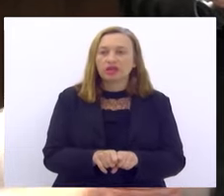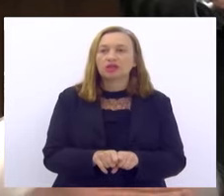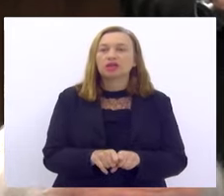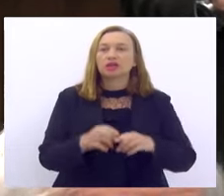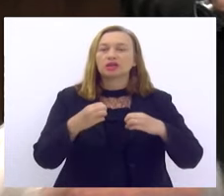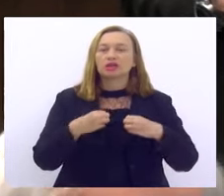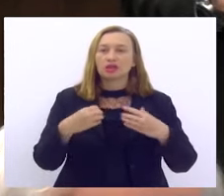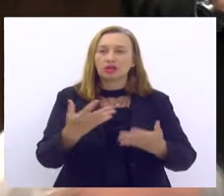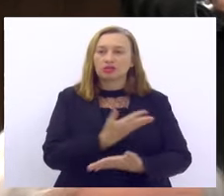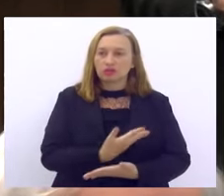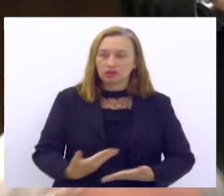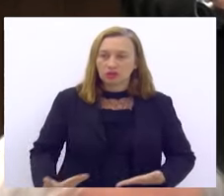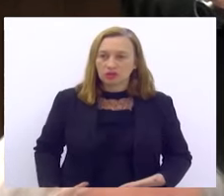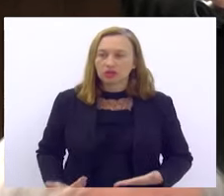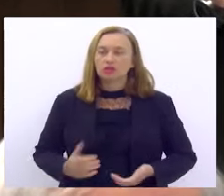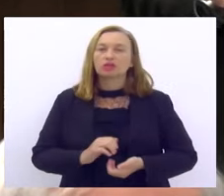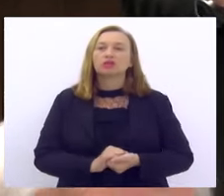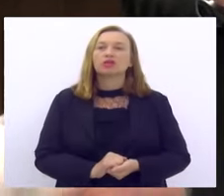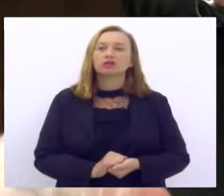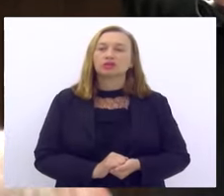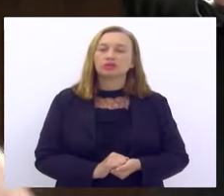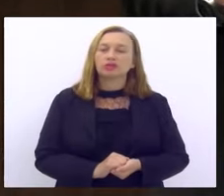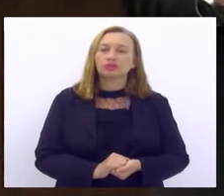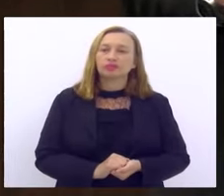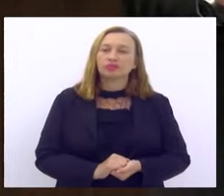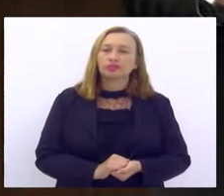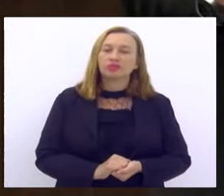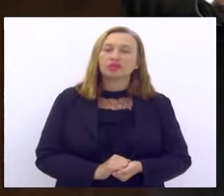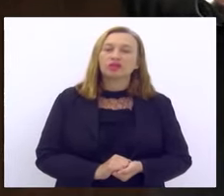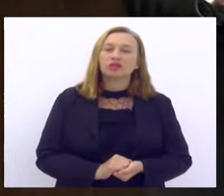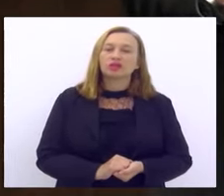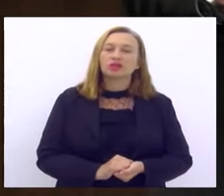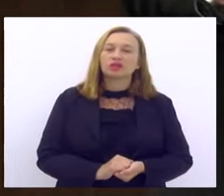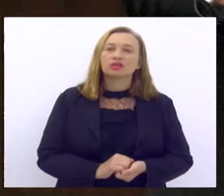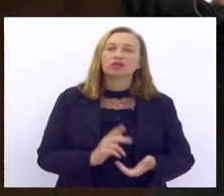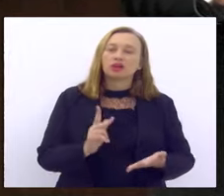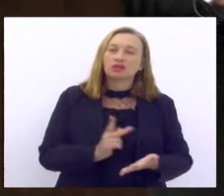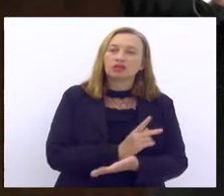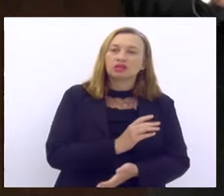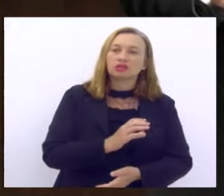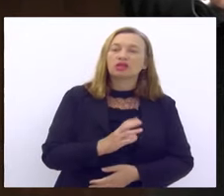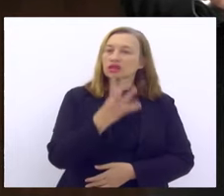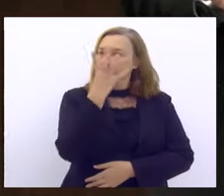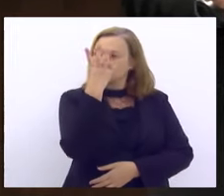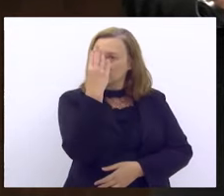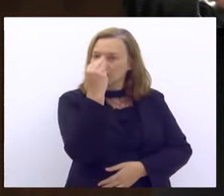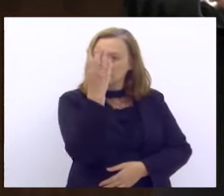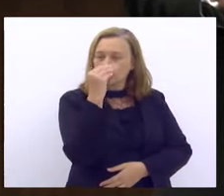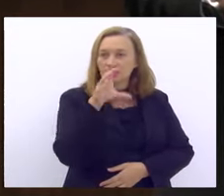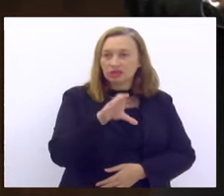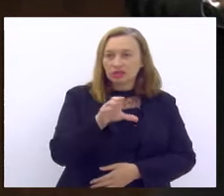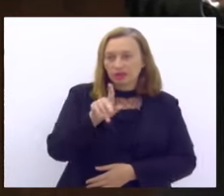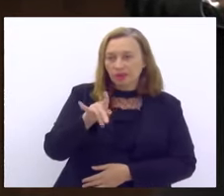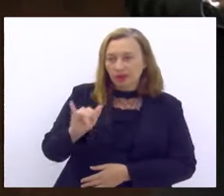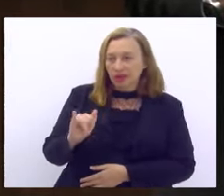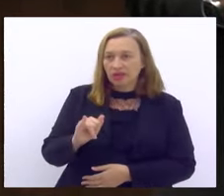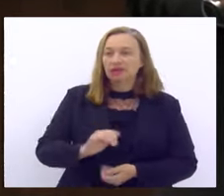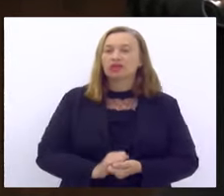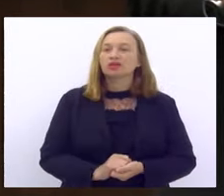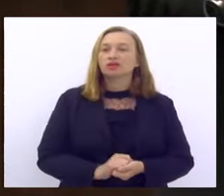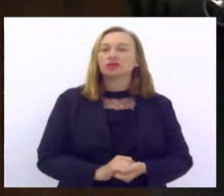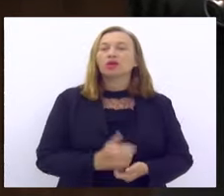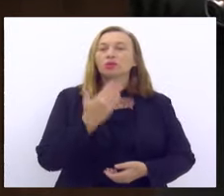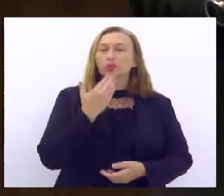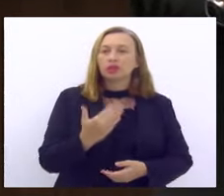arroladas nas oitivas que ainda se sucedem na CPI do reconhecimento fotográfico. Enfim, o pedido